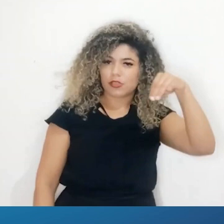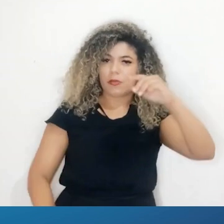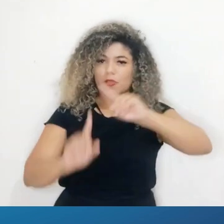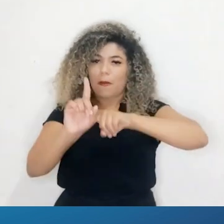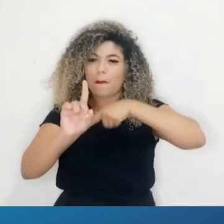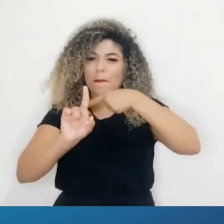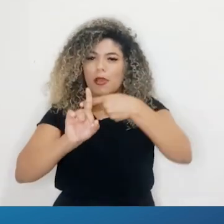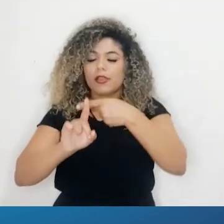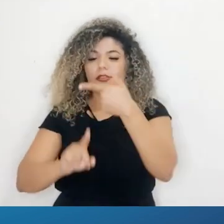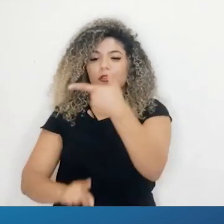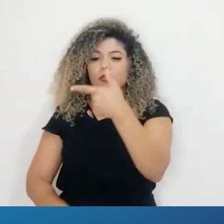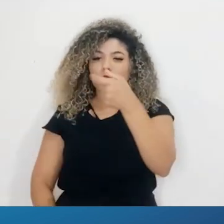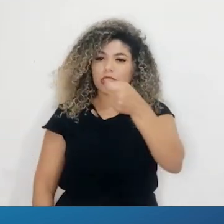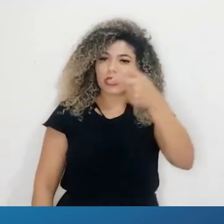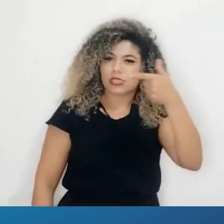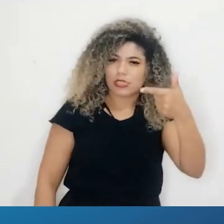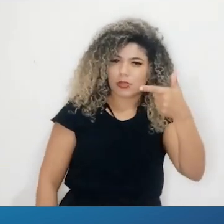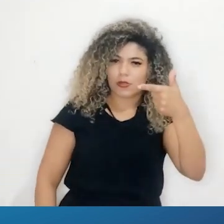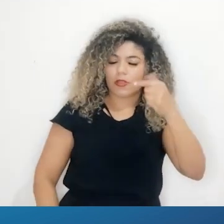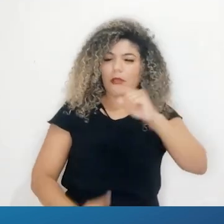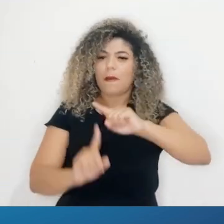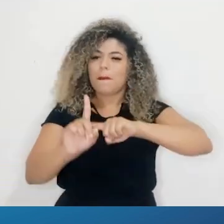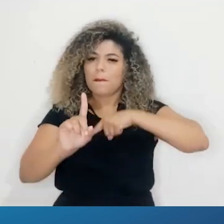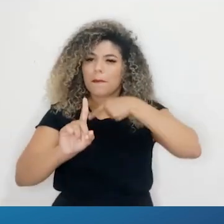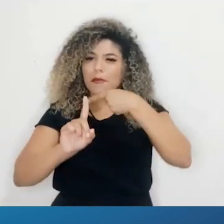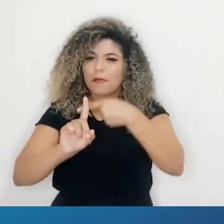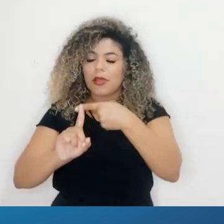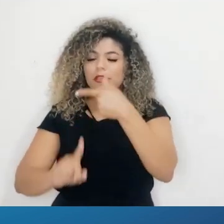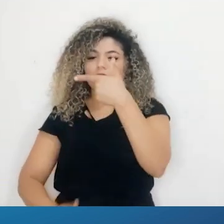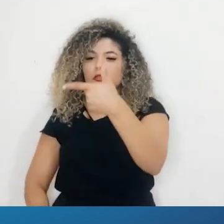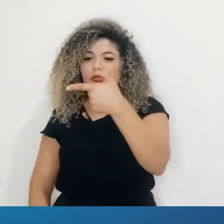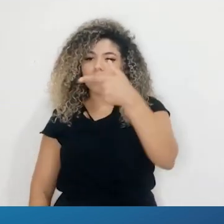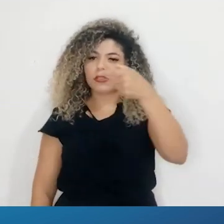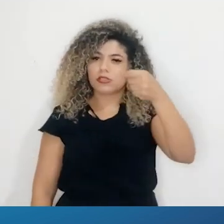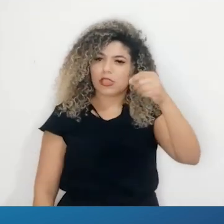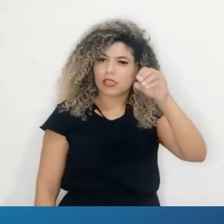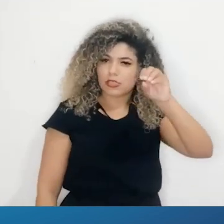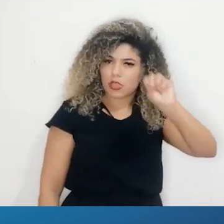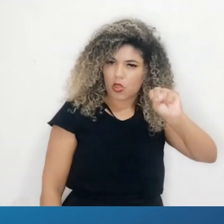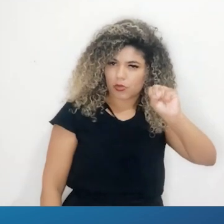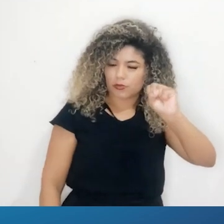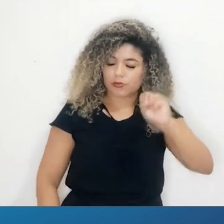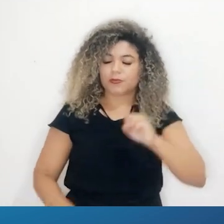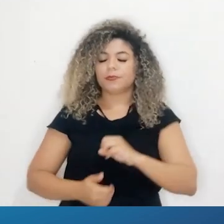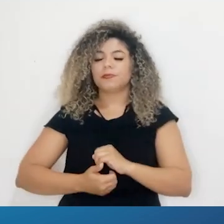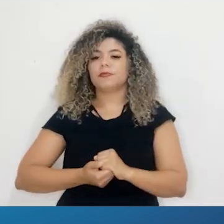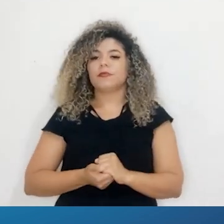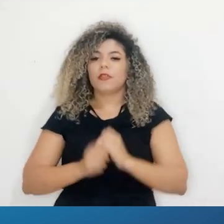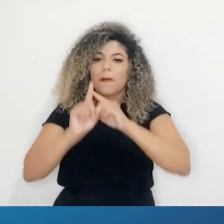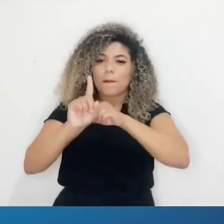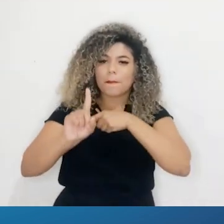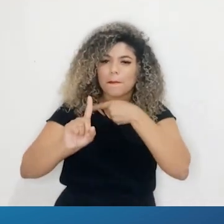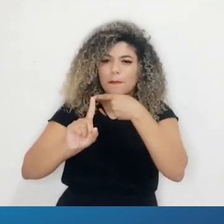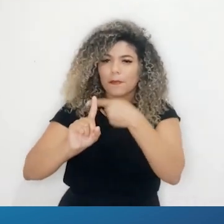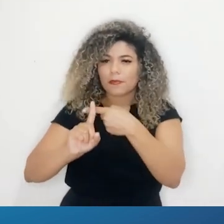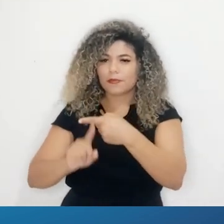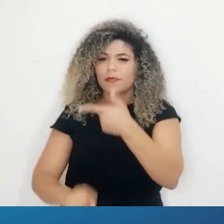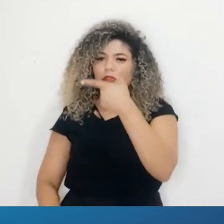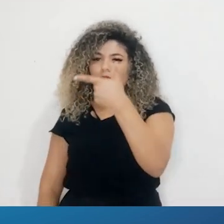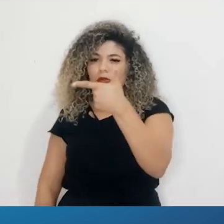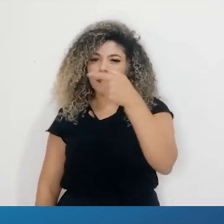+ 202 + 208 +